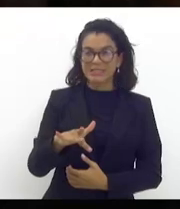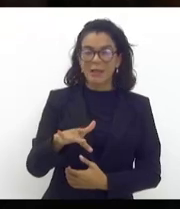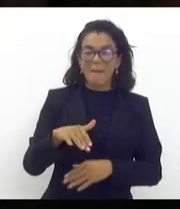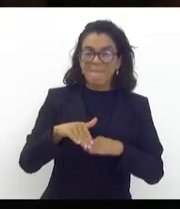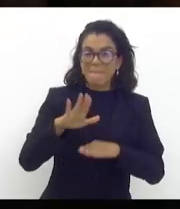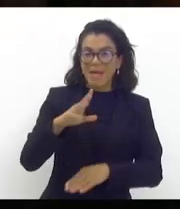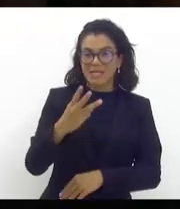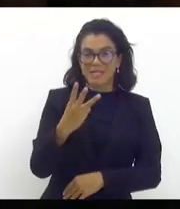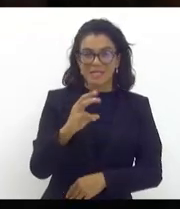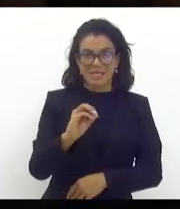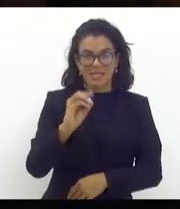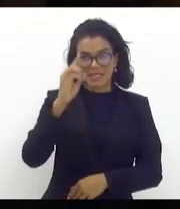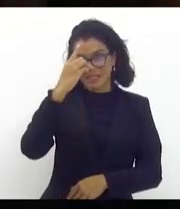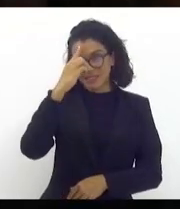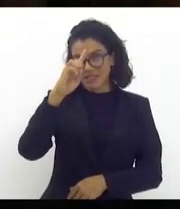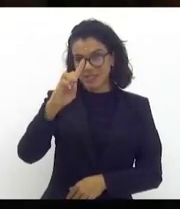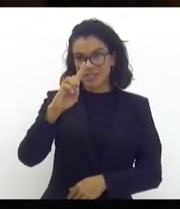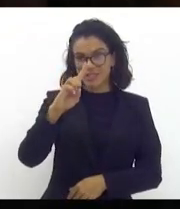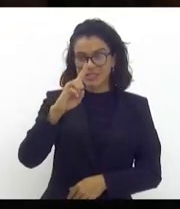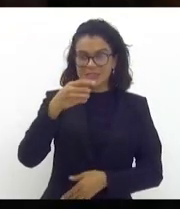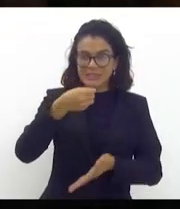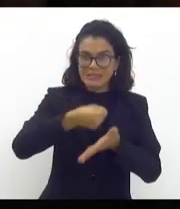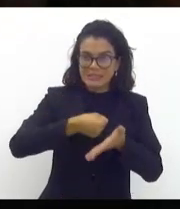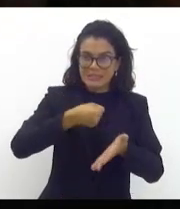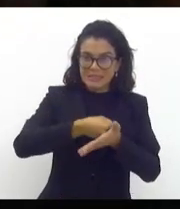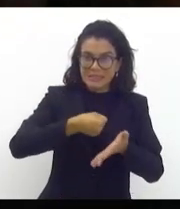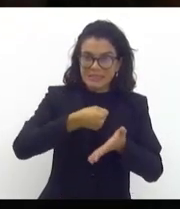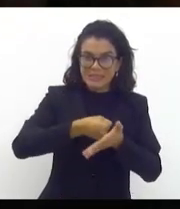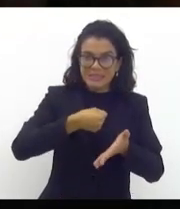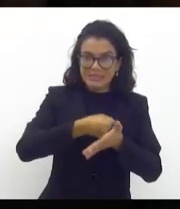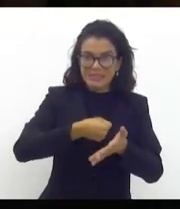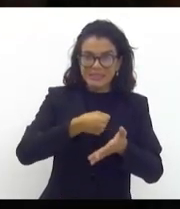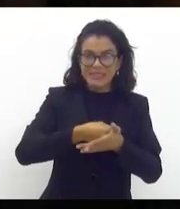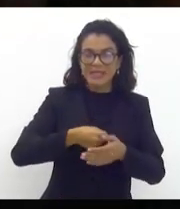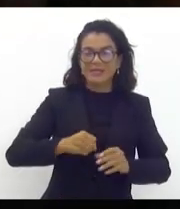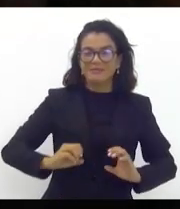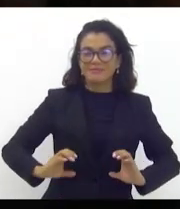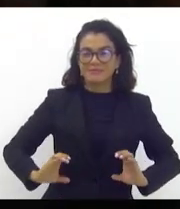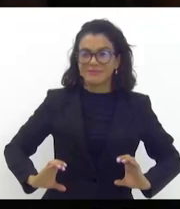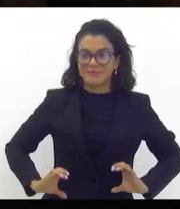30 dias lutando contra a sua pedreira.